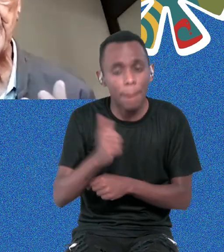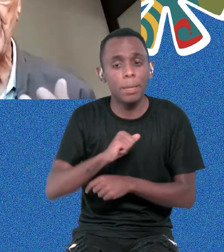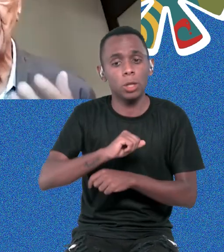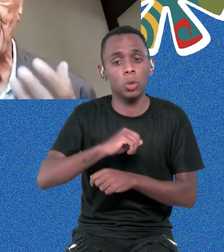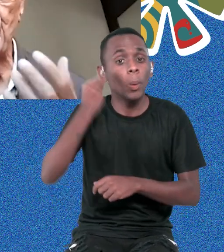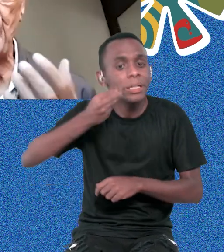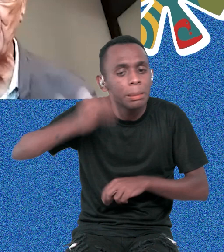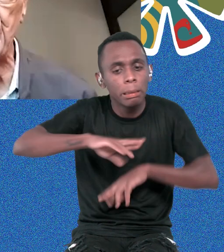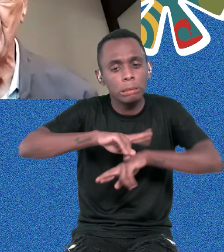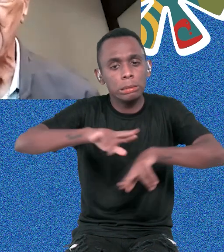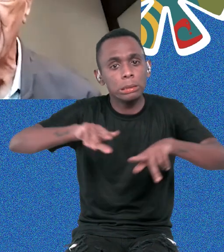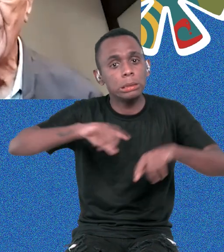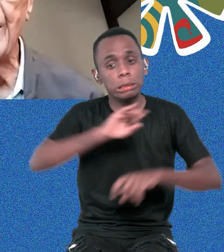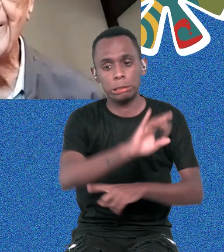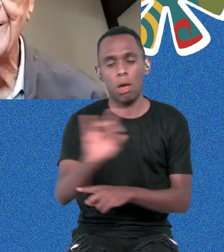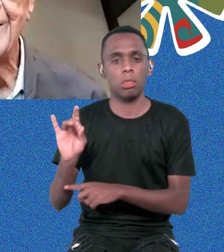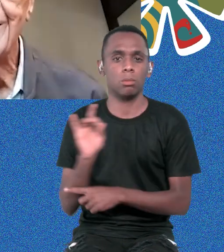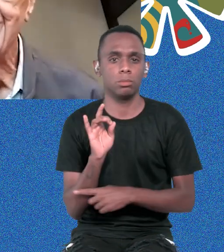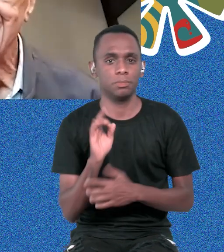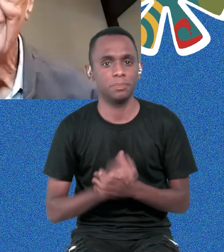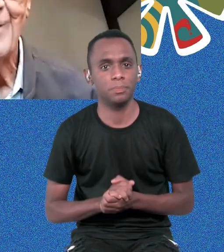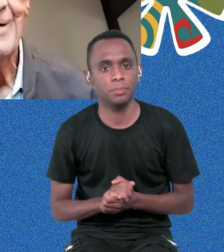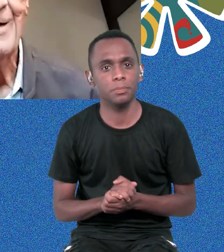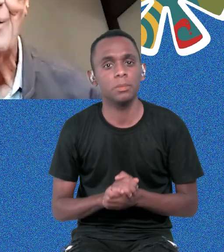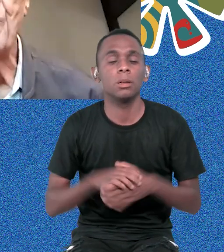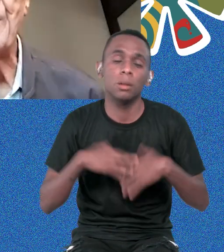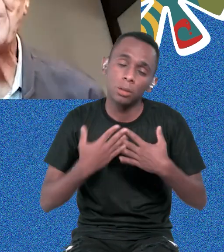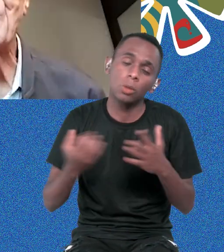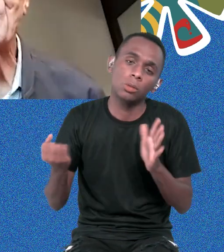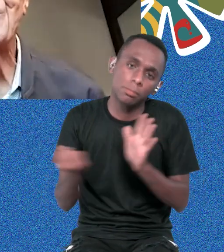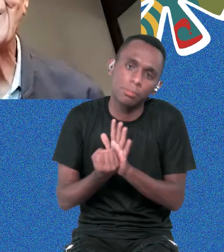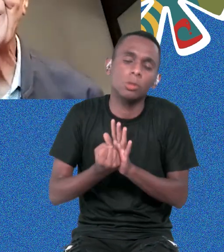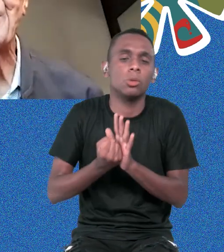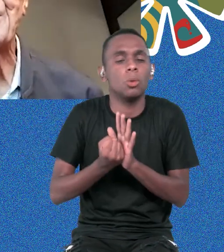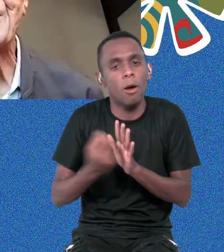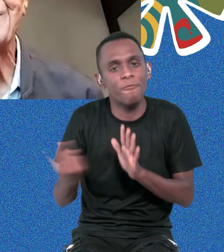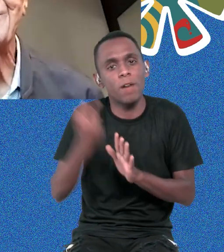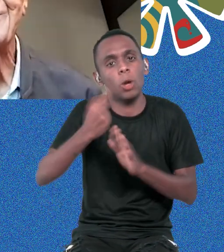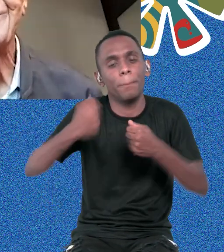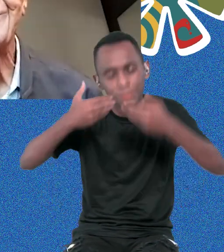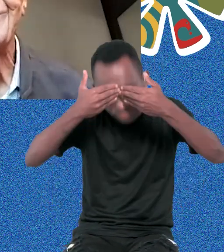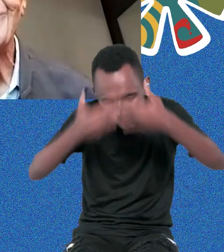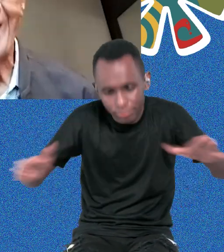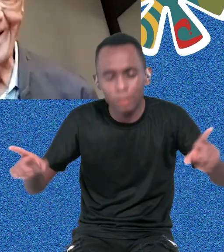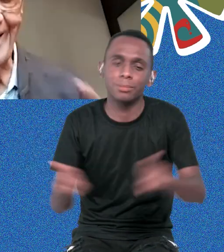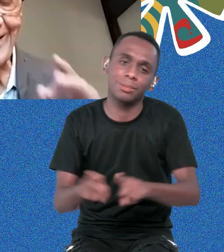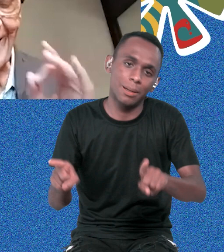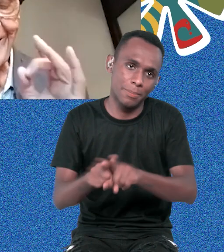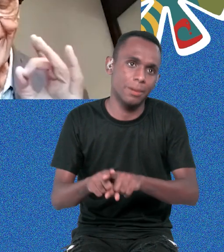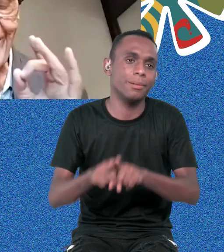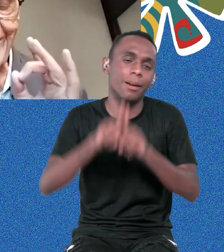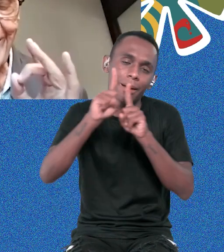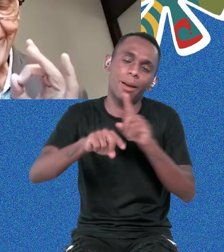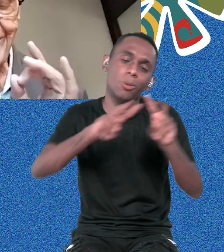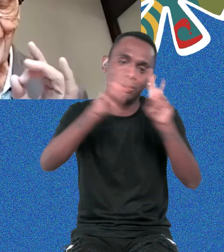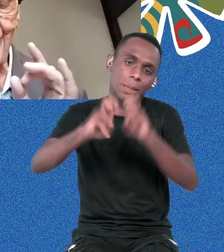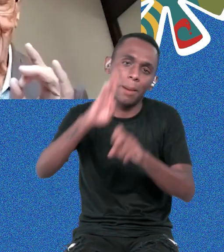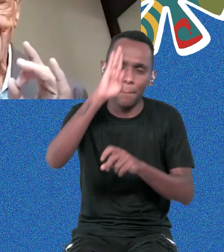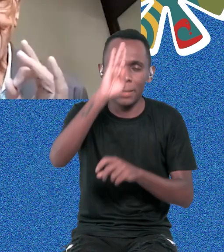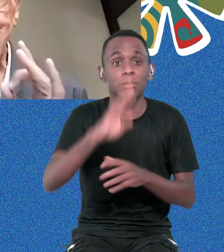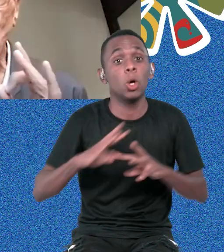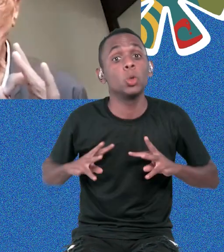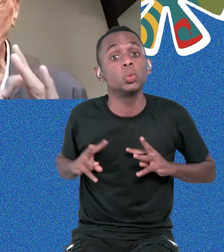seus saberes, pelos seus. Aí o patrimônio tem que abrir-se. Aí esta grande